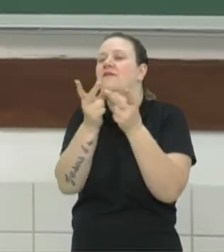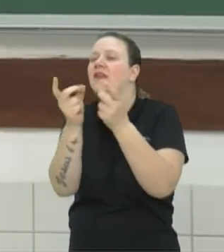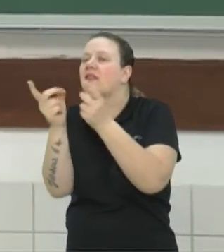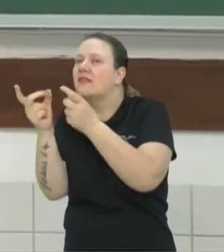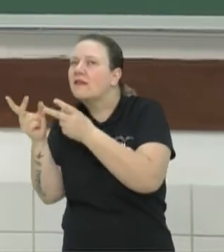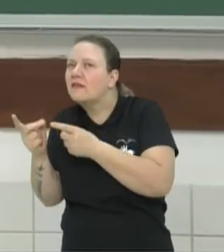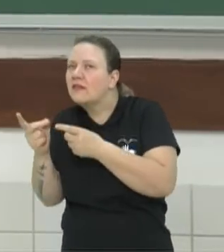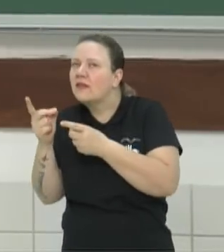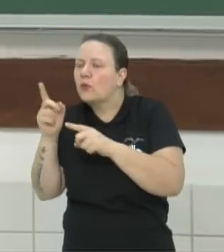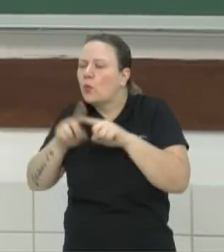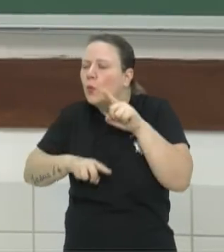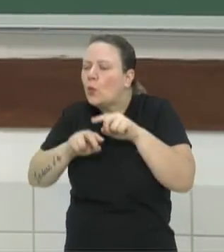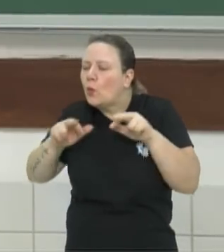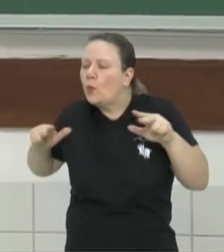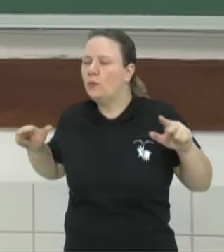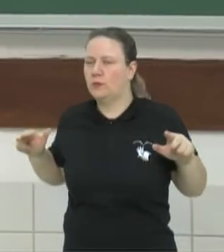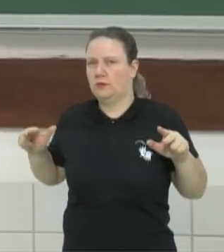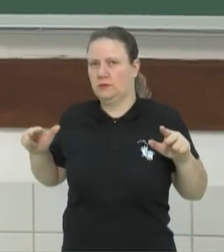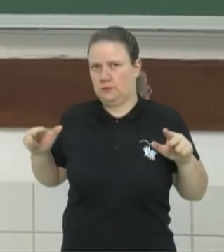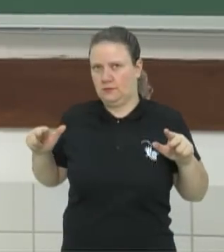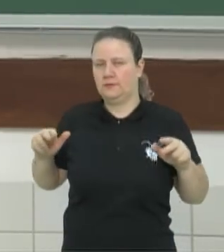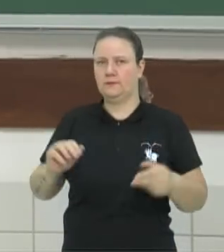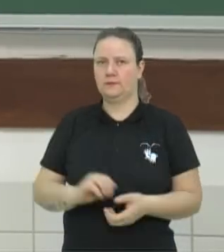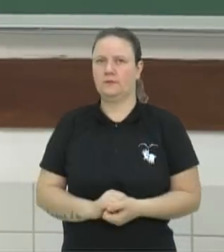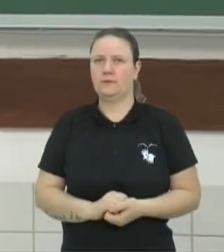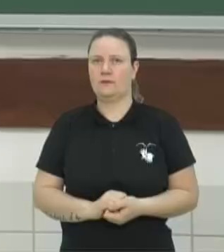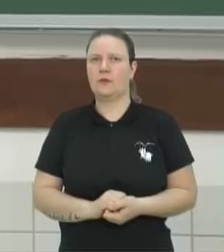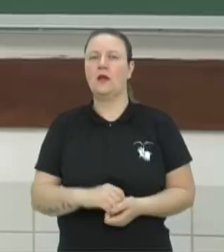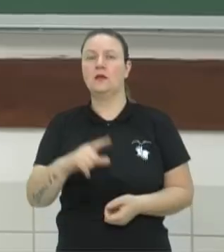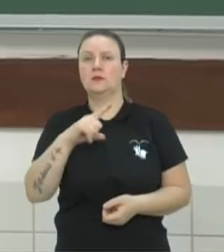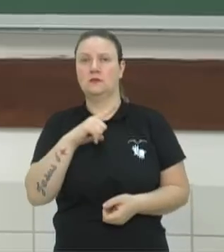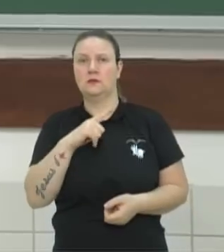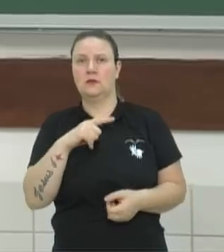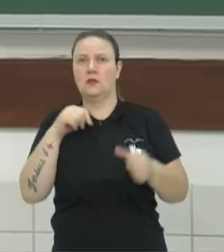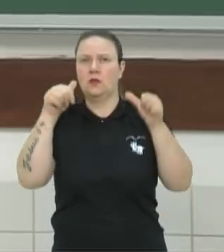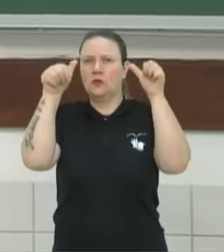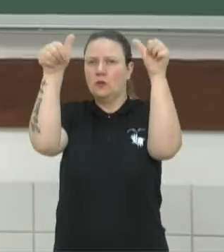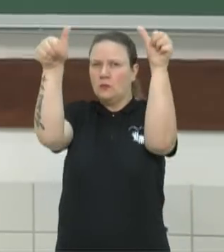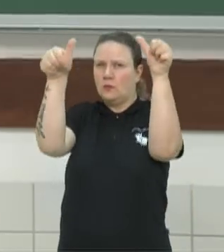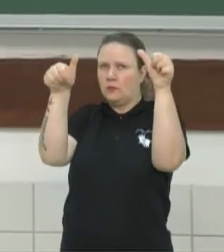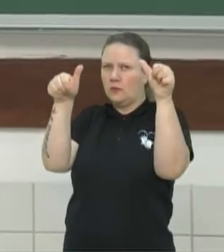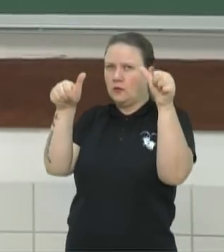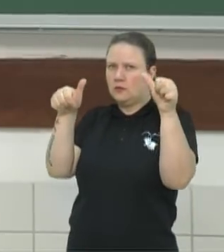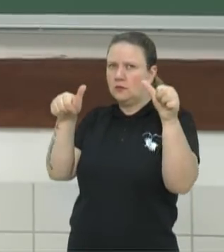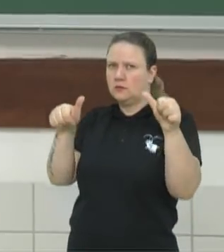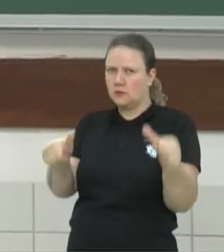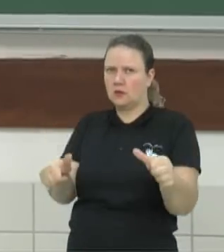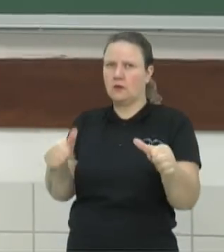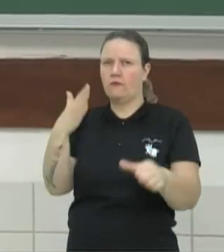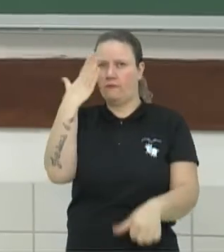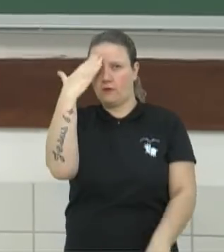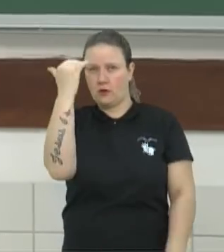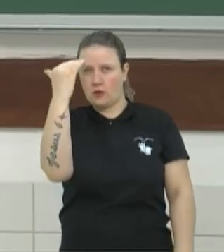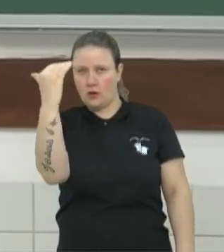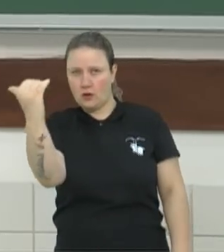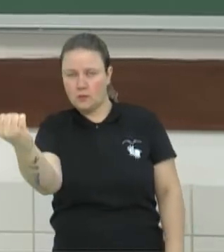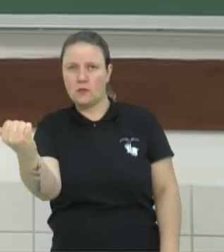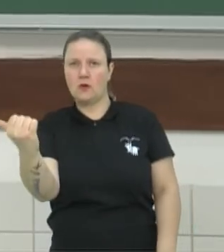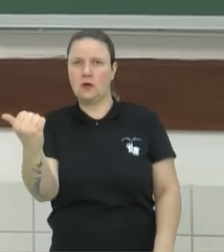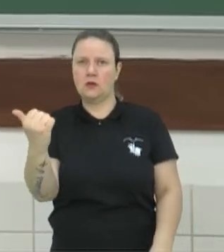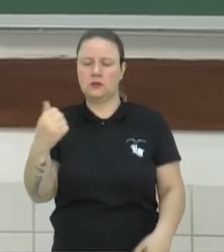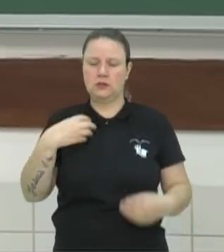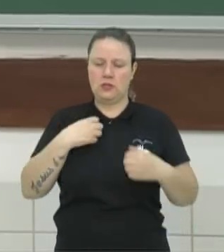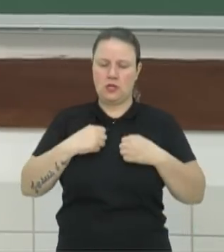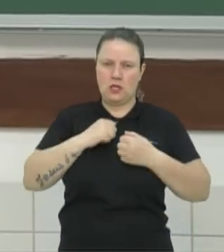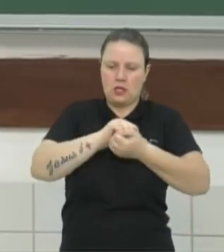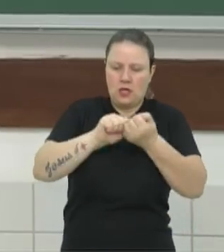sendo vendido. Tem alguns cartazes de uma marca famosa de amaciantes e de materiais de limpeza, que os